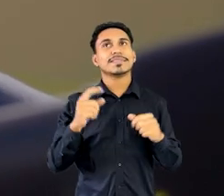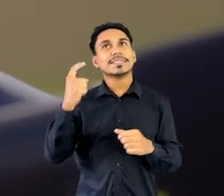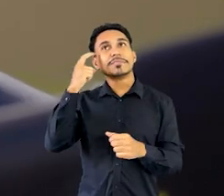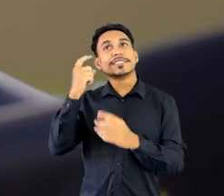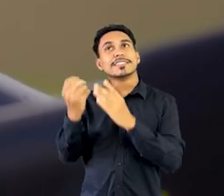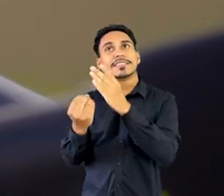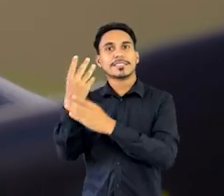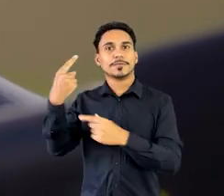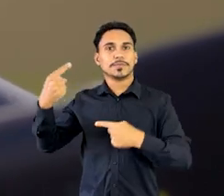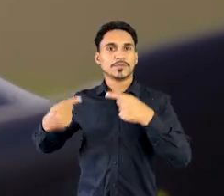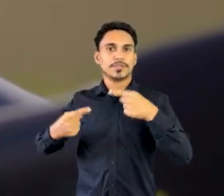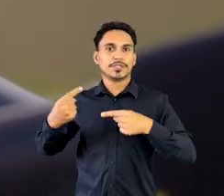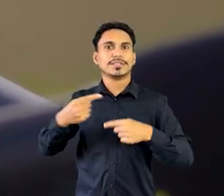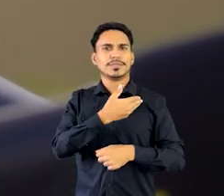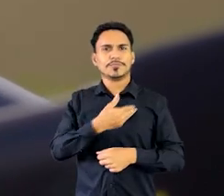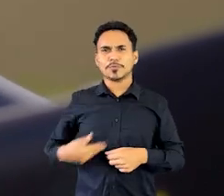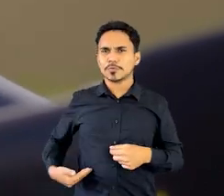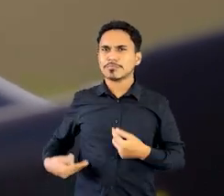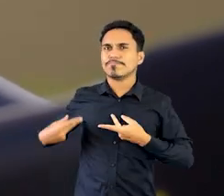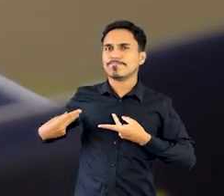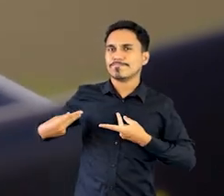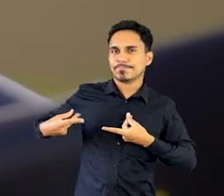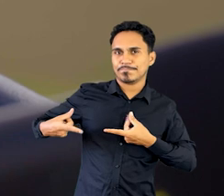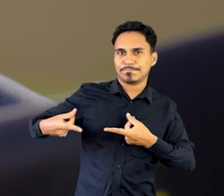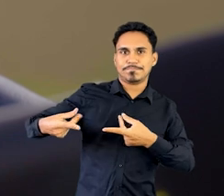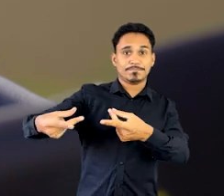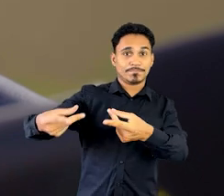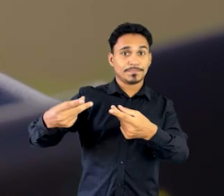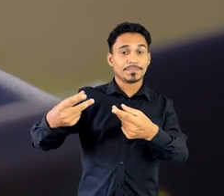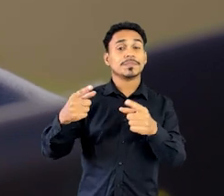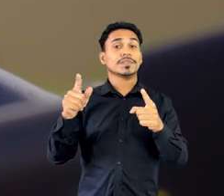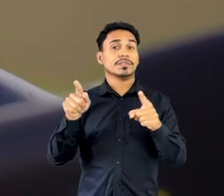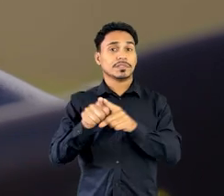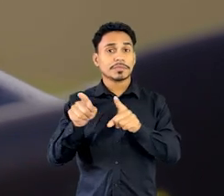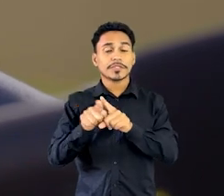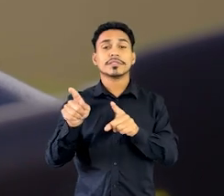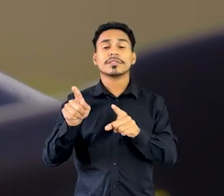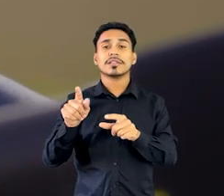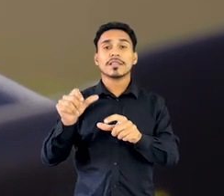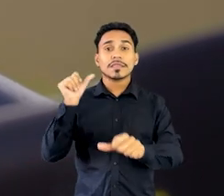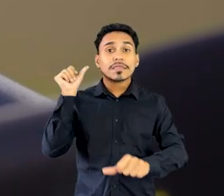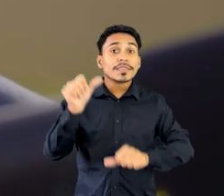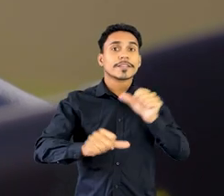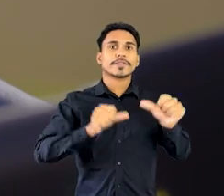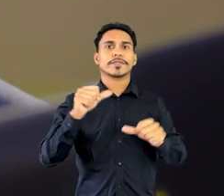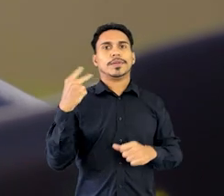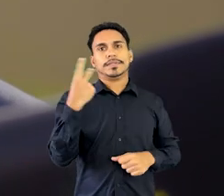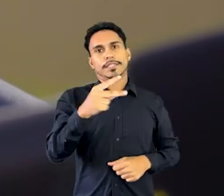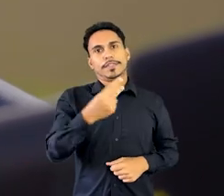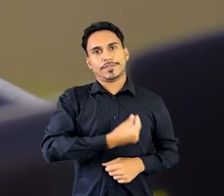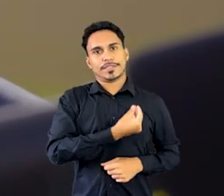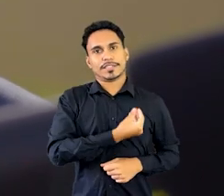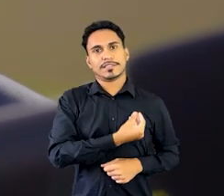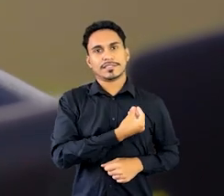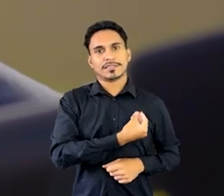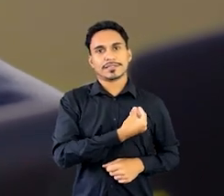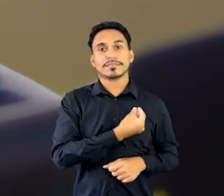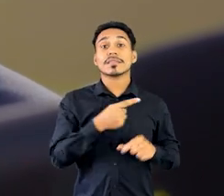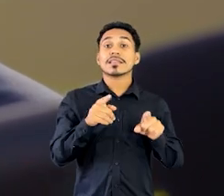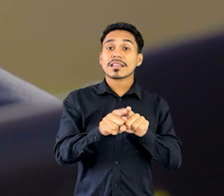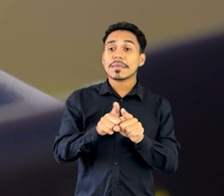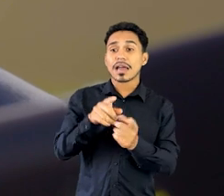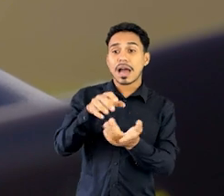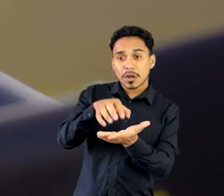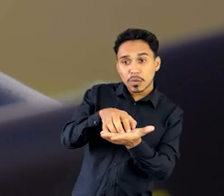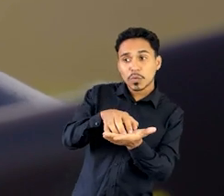a Fernanda colocou como políticas públicas sólidas e perenes e fazer com que isso transforme a vida dele e dê as